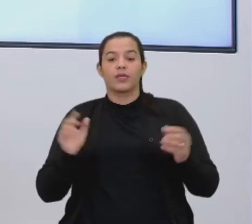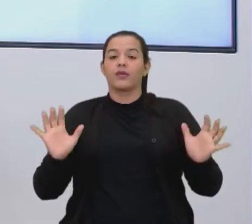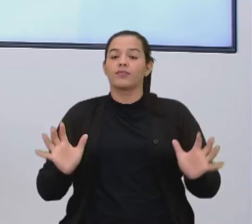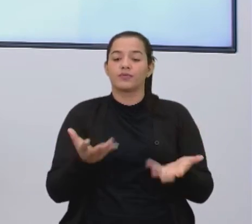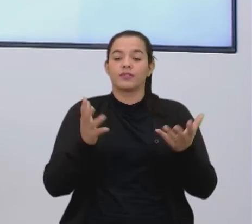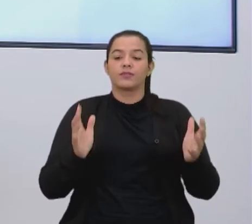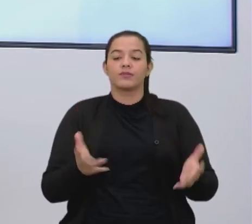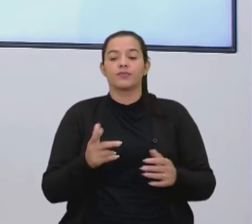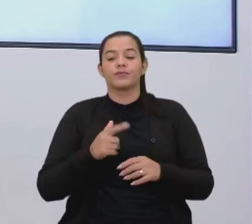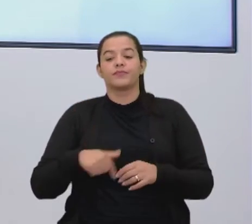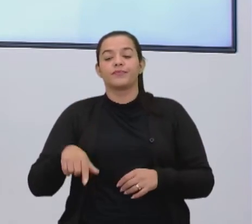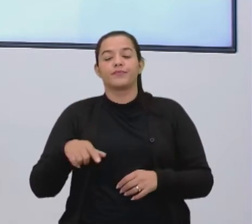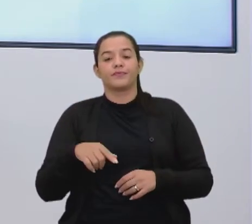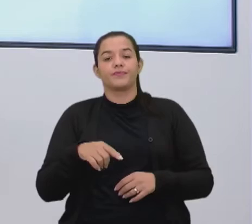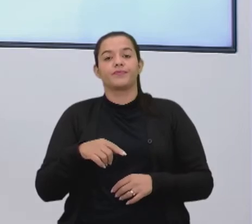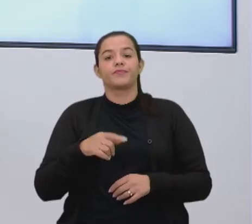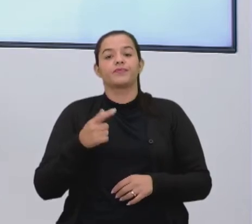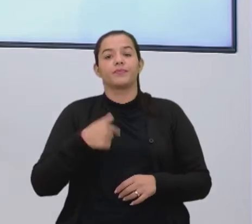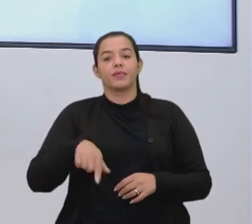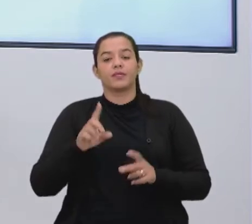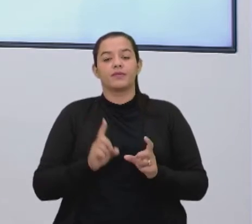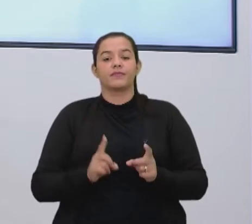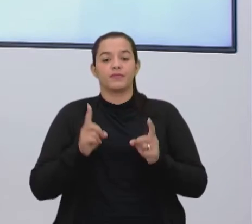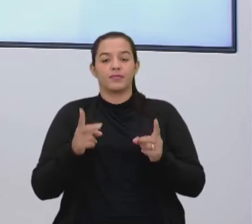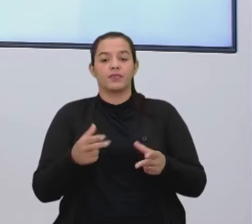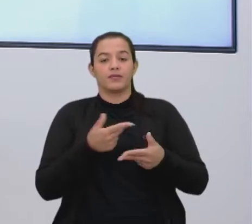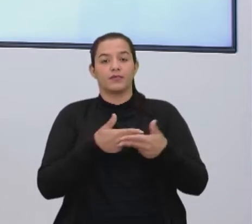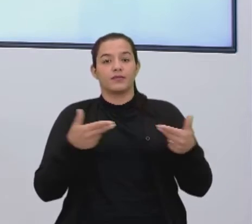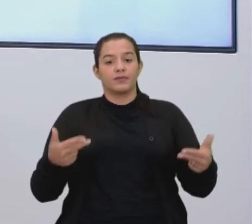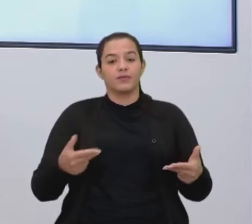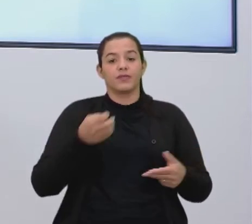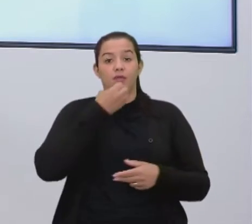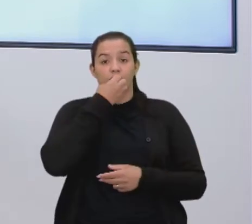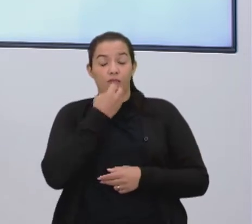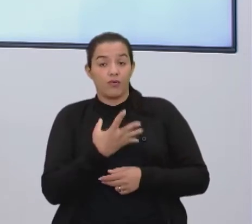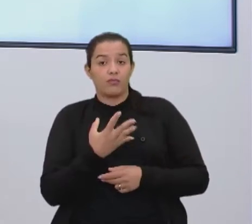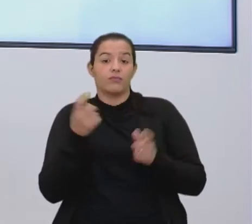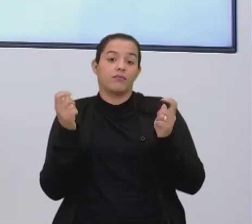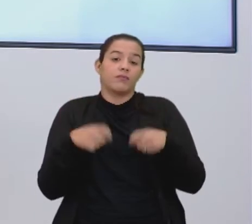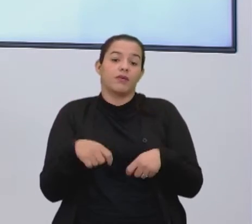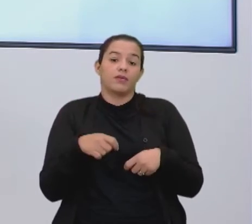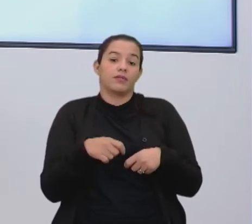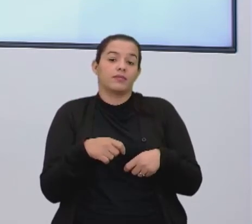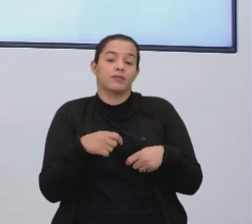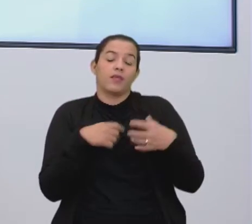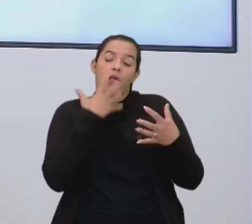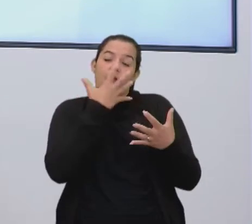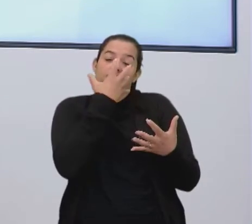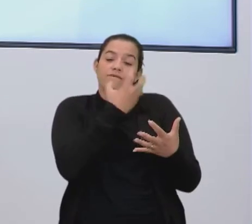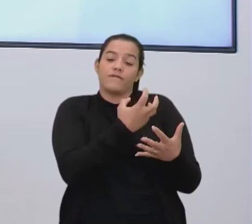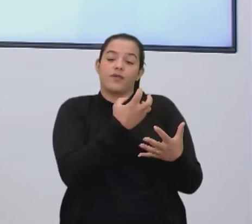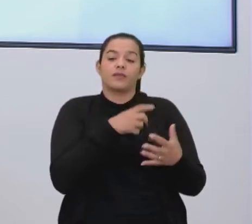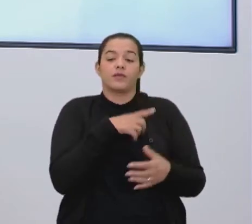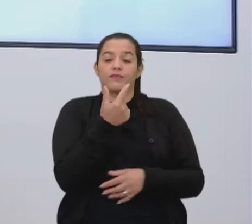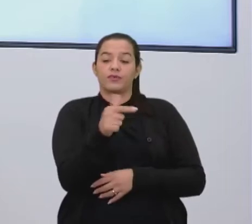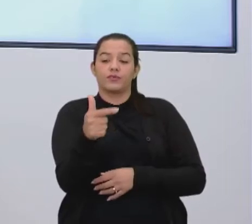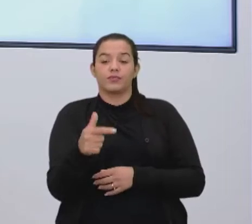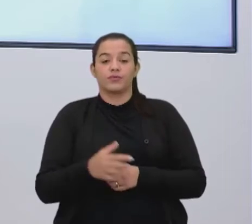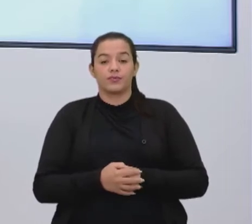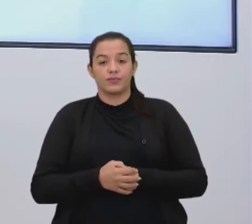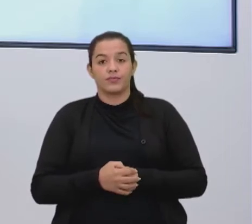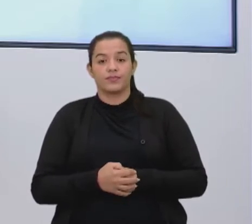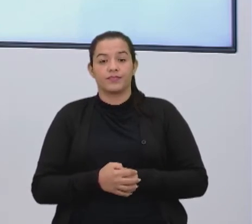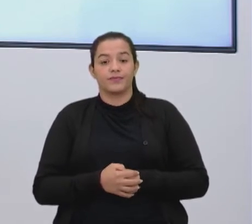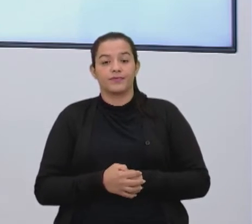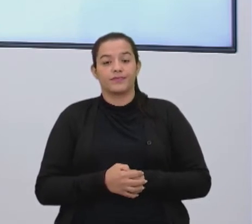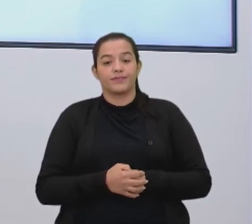era uma iniciativa para justamente vender esses produtos que estão bons, mas não estão tão visualmente bonitos, né? Não